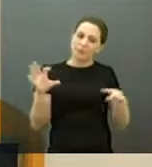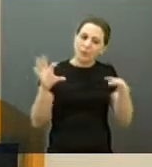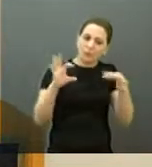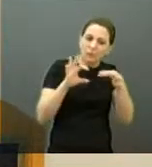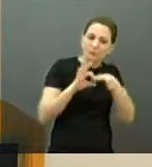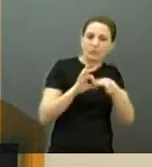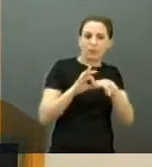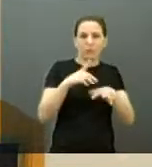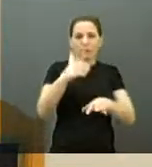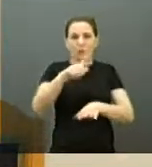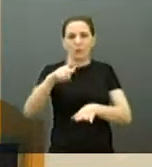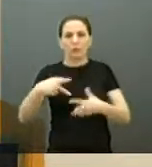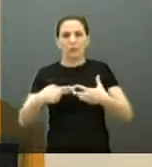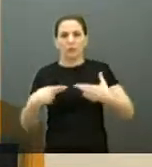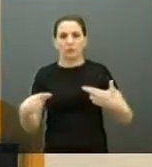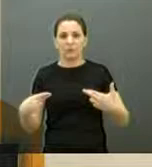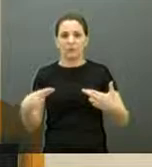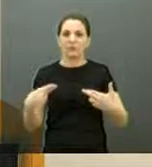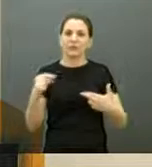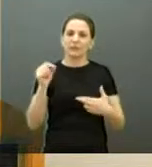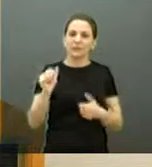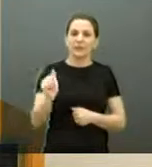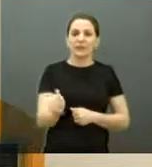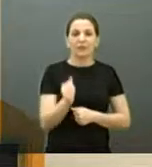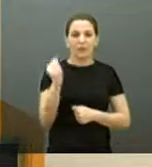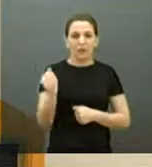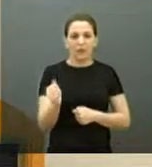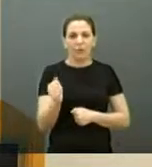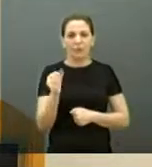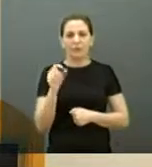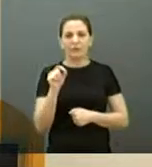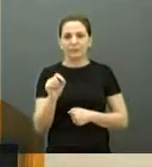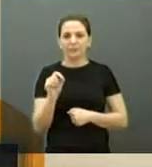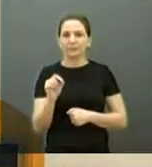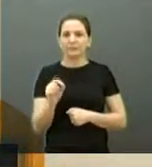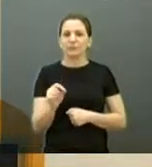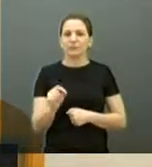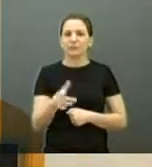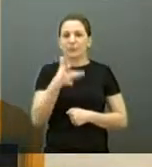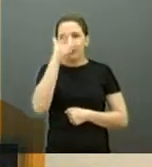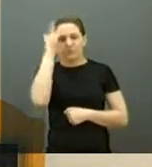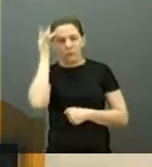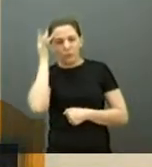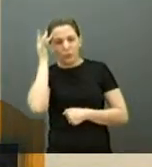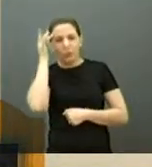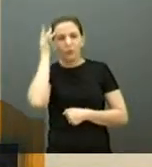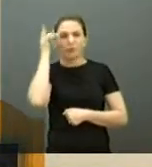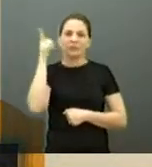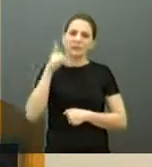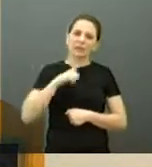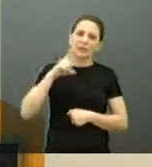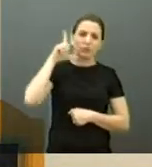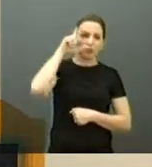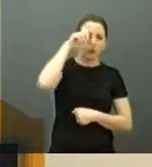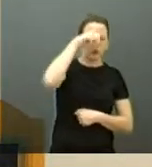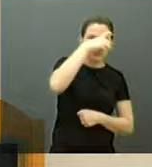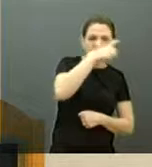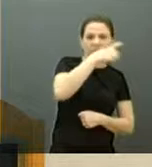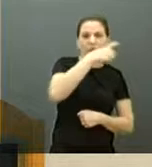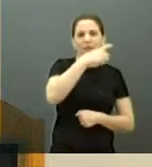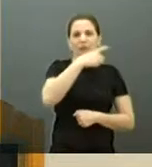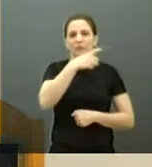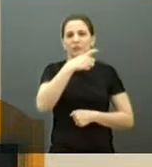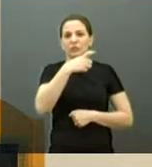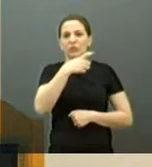a outras questões que dizem respeito aqui a Araraquara, que é o seguinte: muita gente tem enfrentado dificuldade no dia a dia de